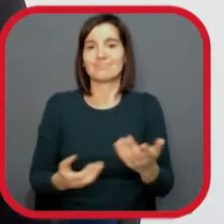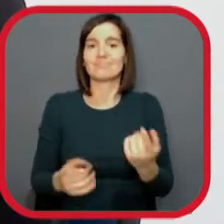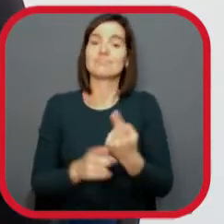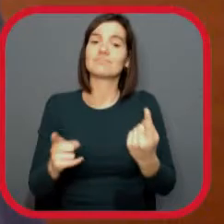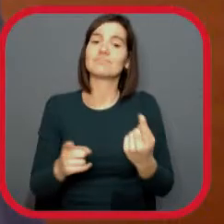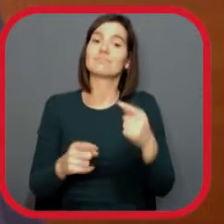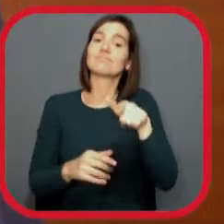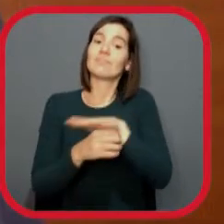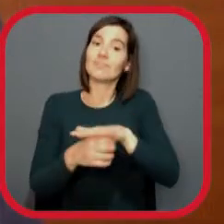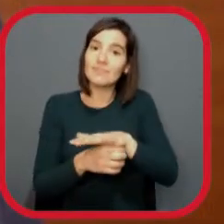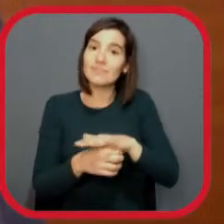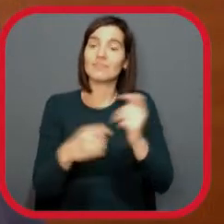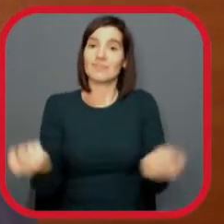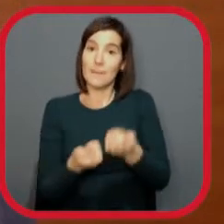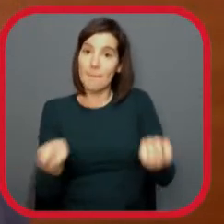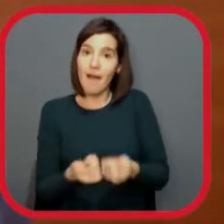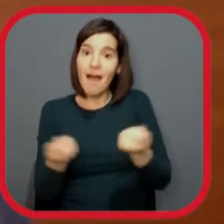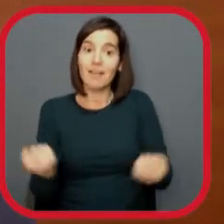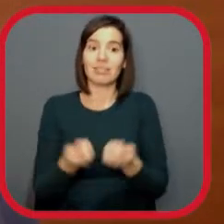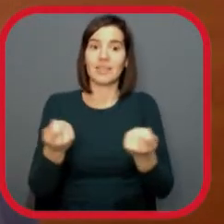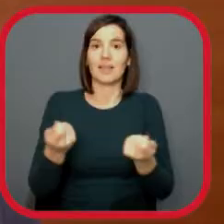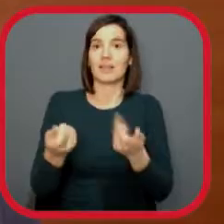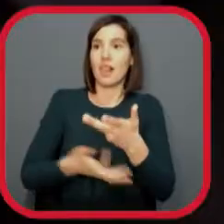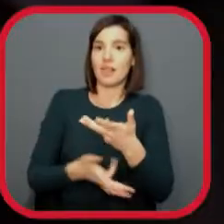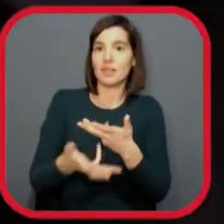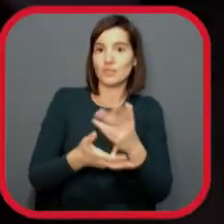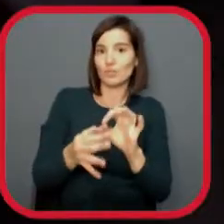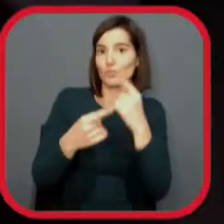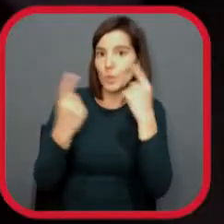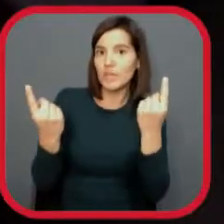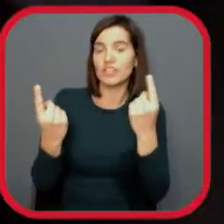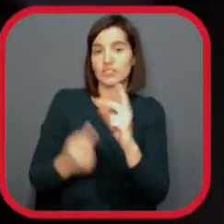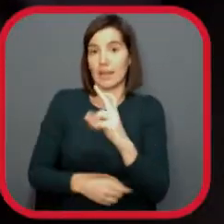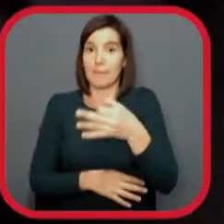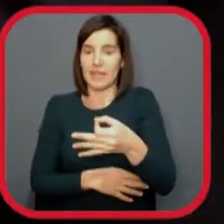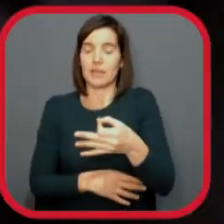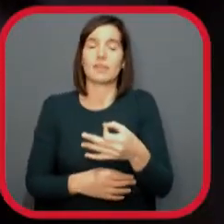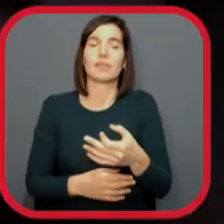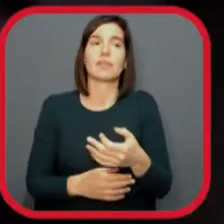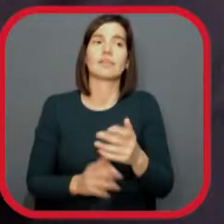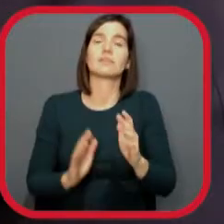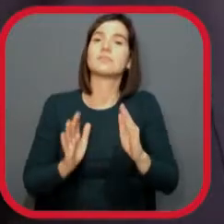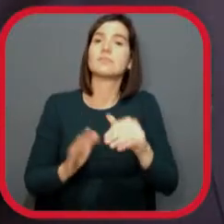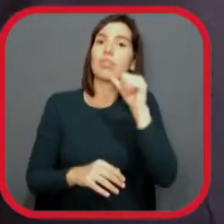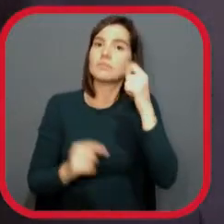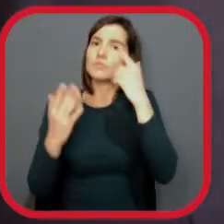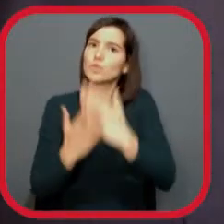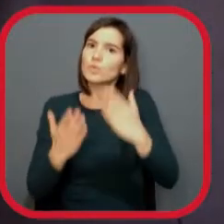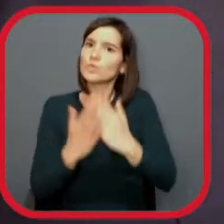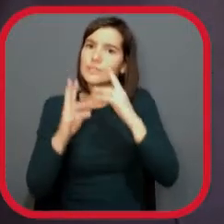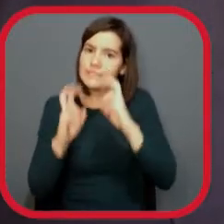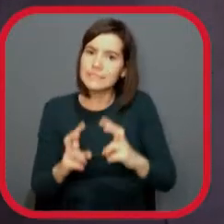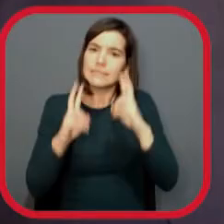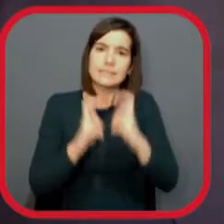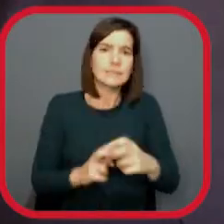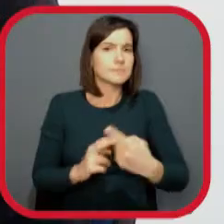neste âmbito. Porque essa área, tanto do marketing como das relações públicas, são áreas que implicam um constante